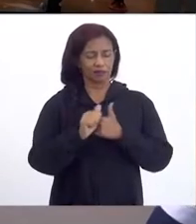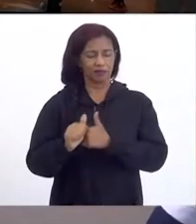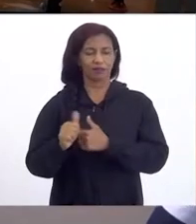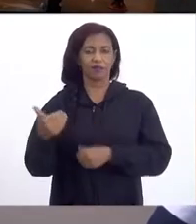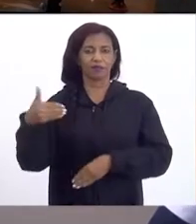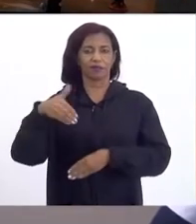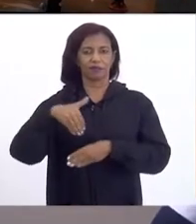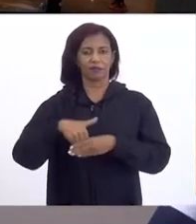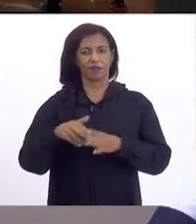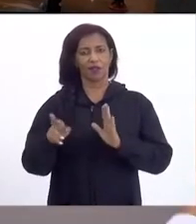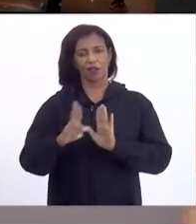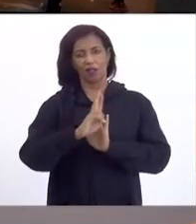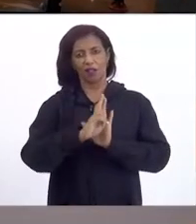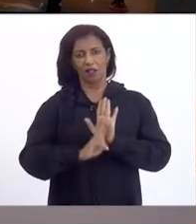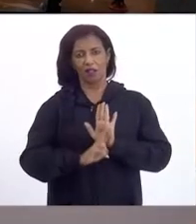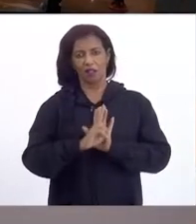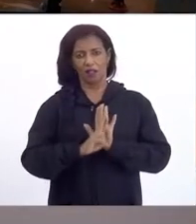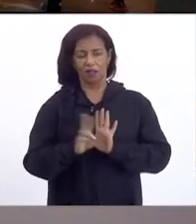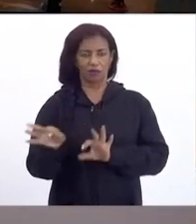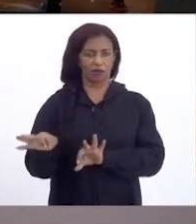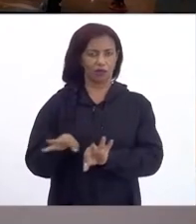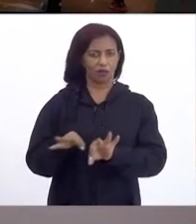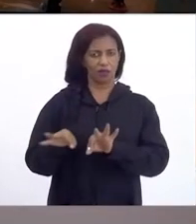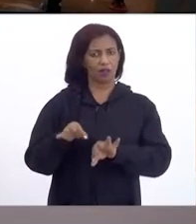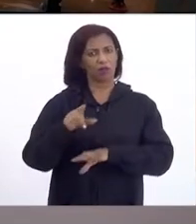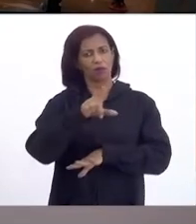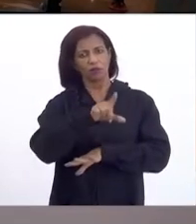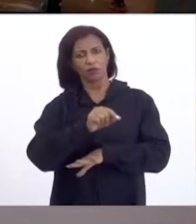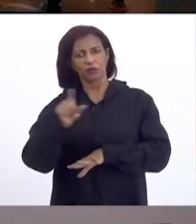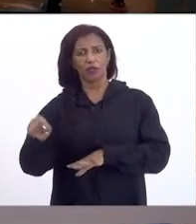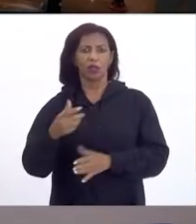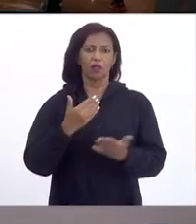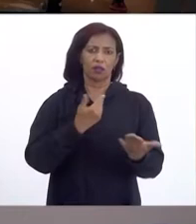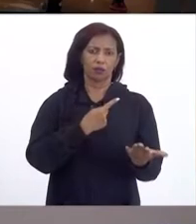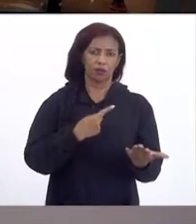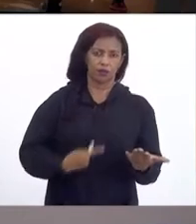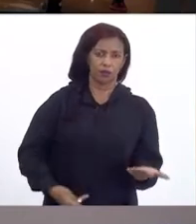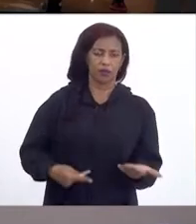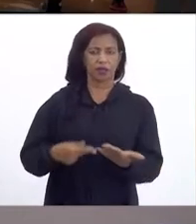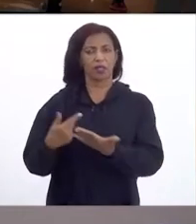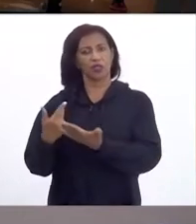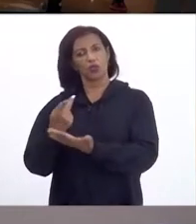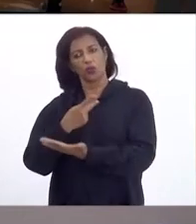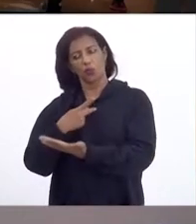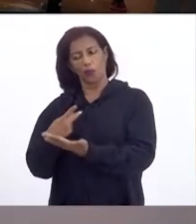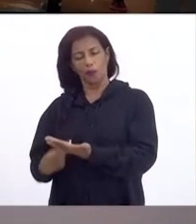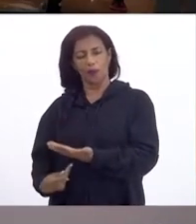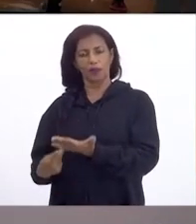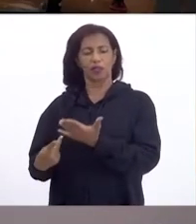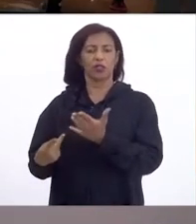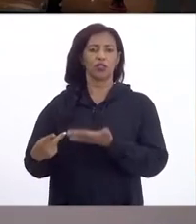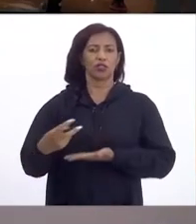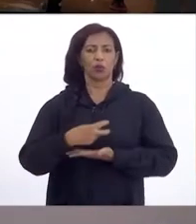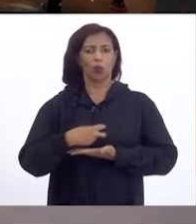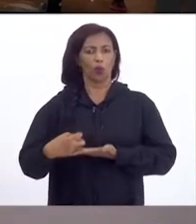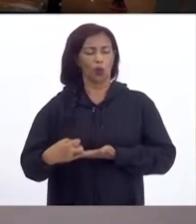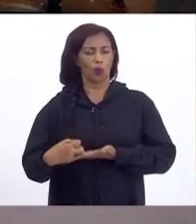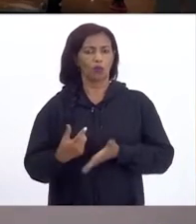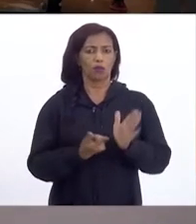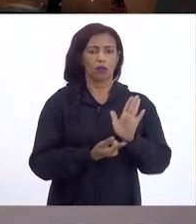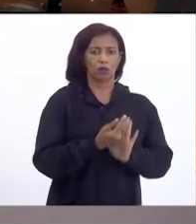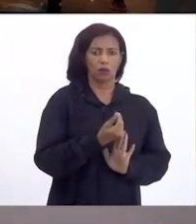voto do relator na forma sugerida tanto pelo presidente da Comissão de Tributação como pelo presidente da